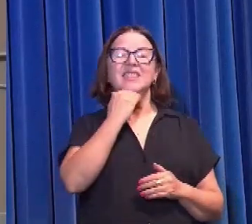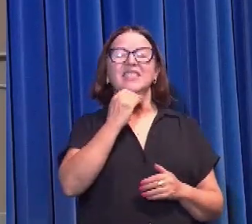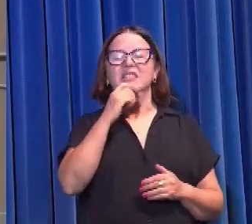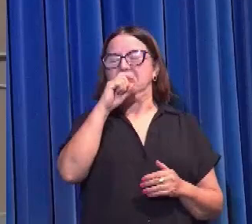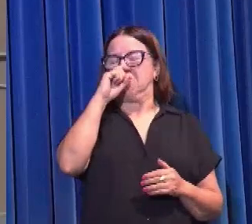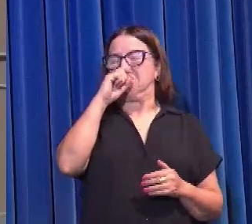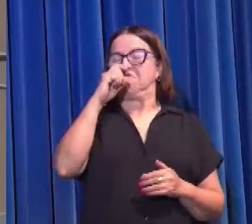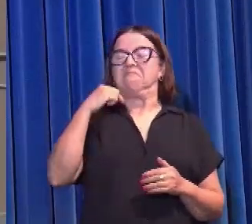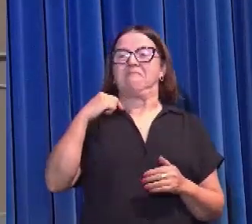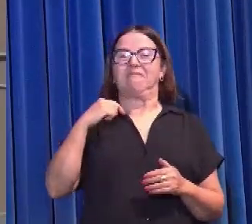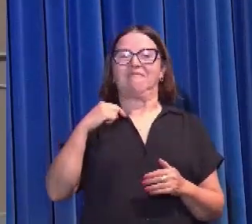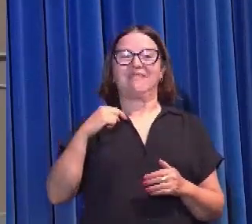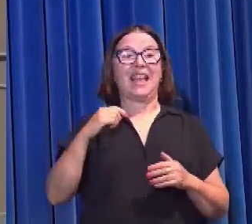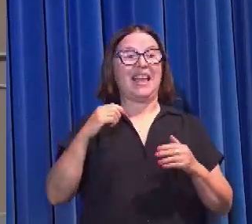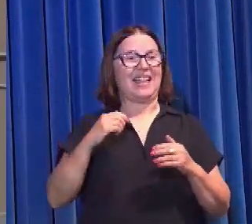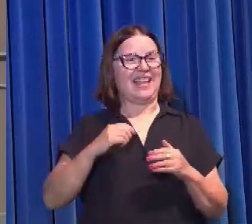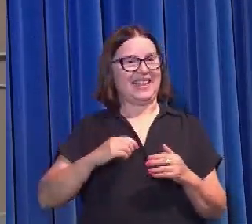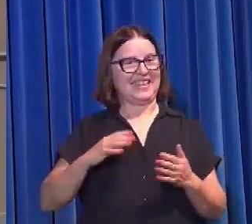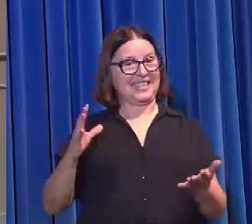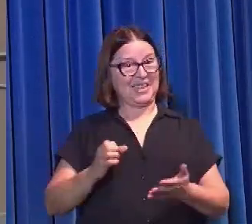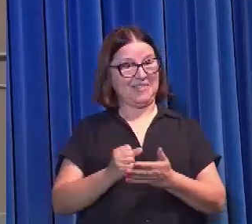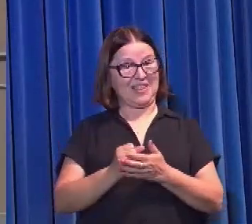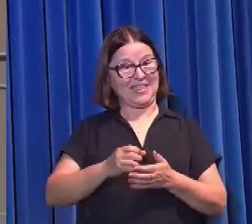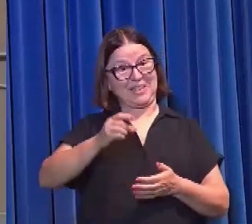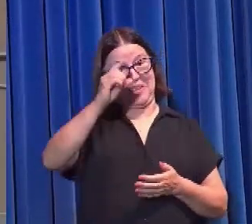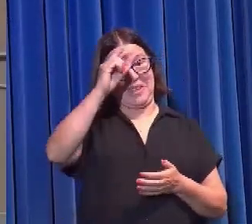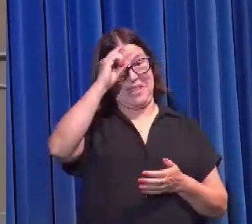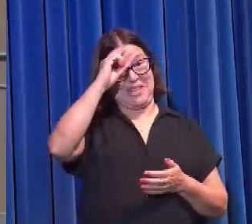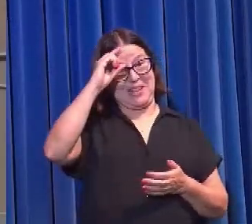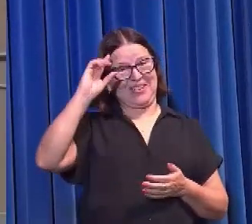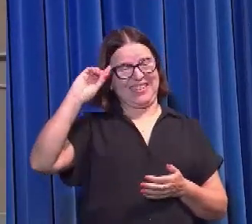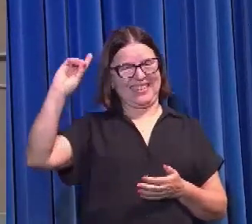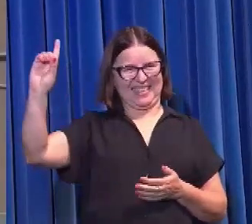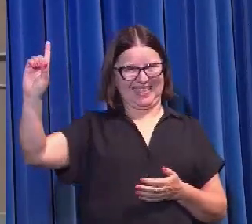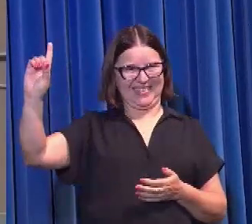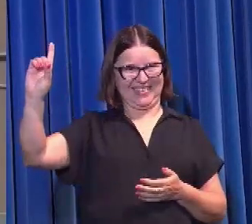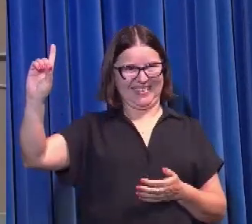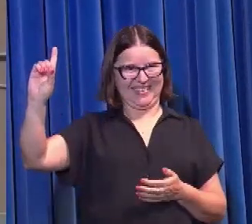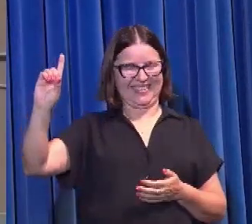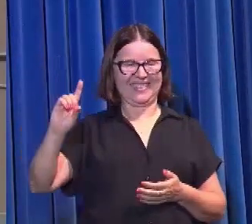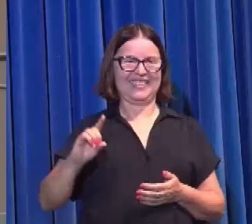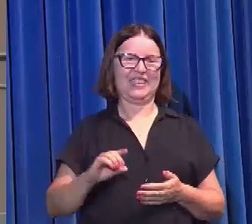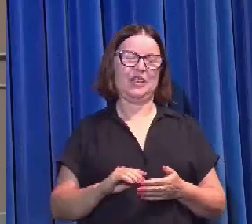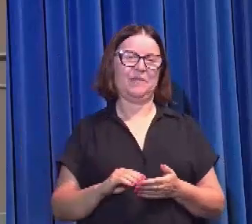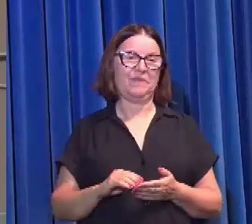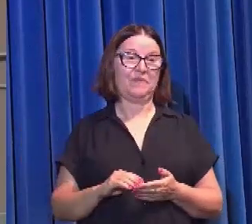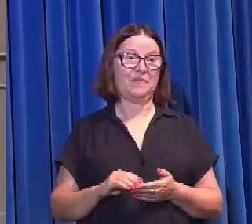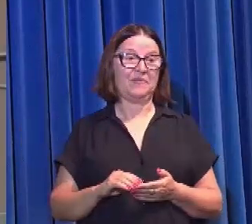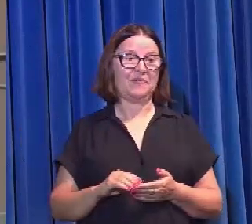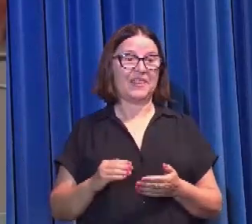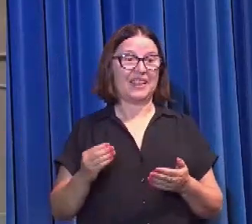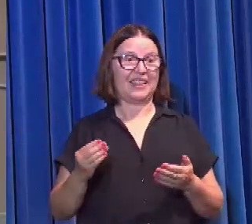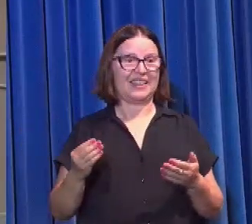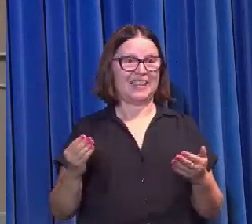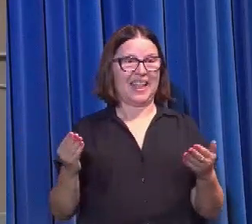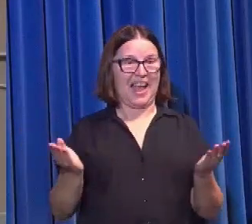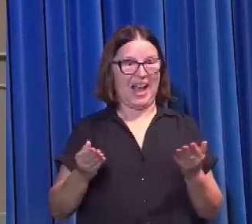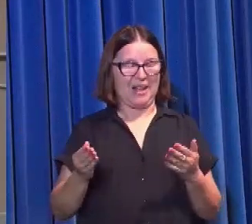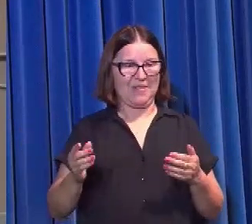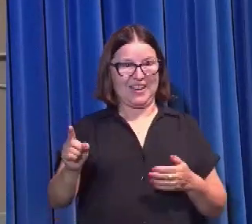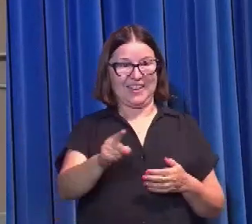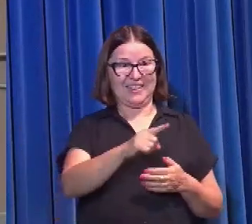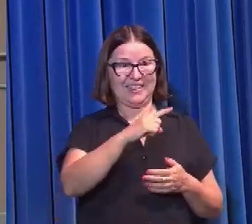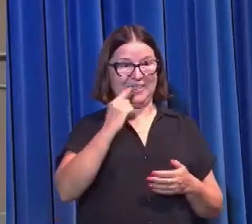Deus, transformando aquele que estava morto, dando vida, para que agora ele possa ter prazer nas coisas do